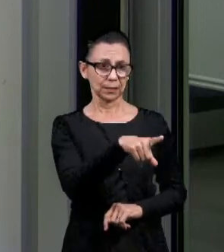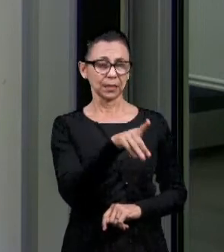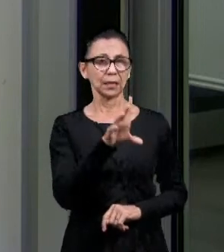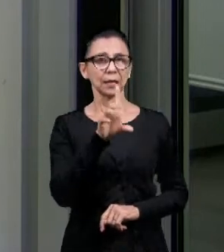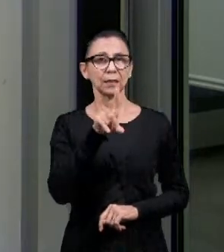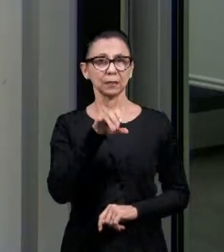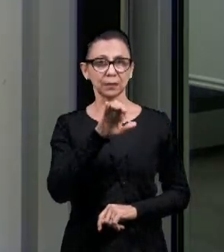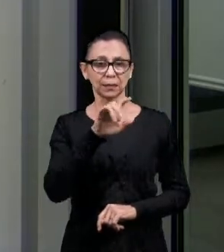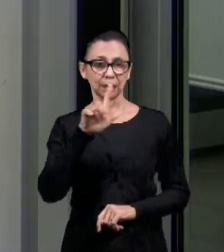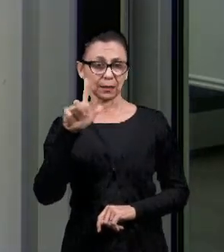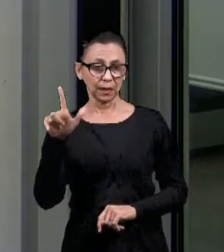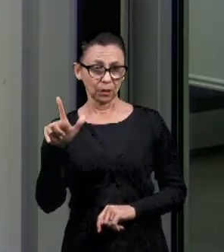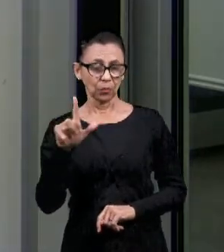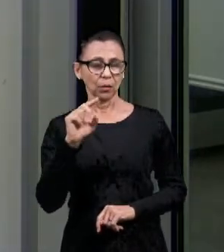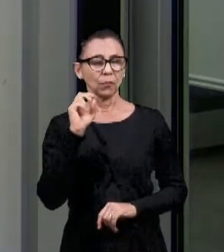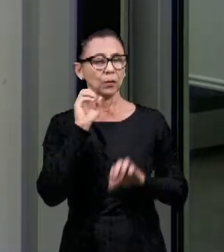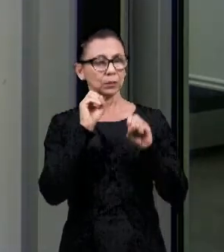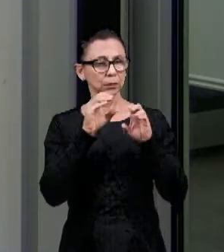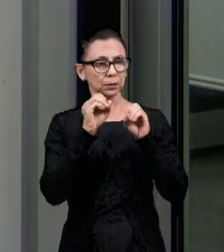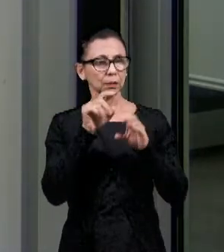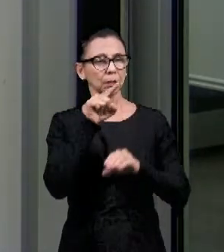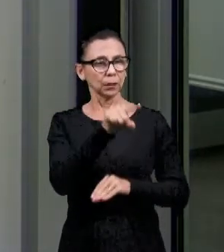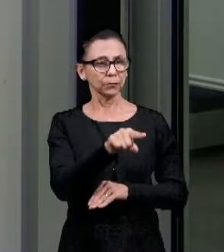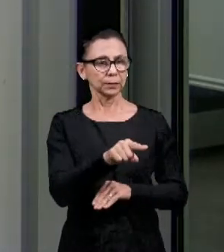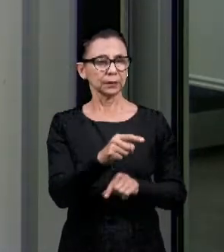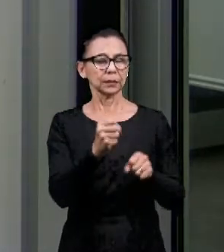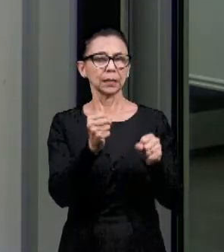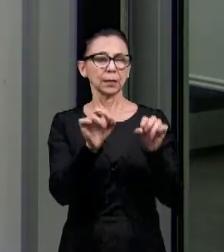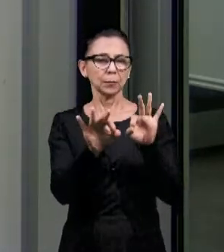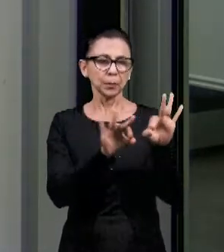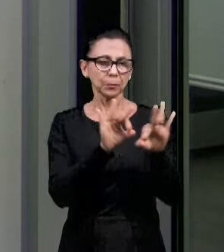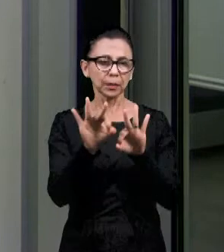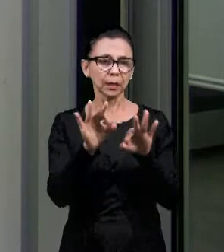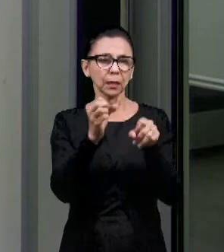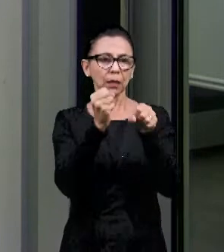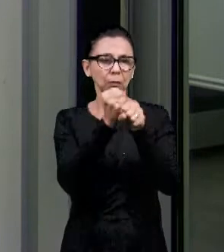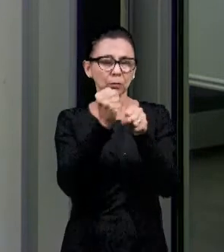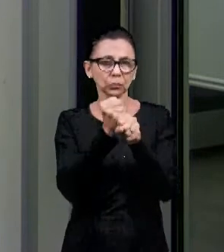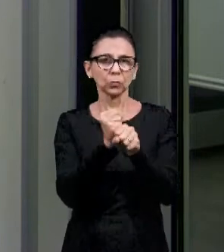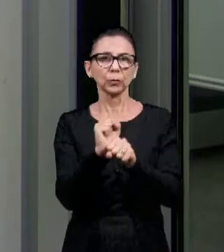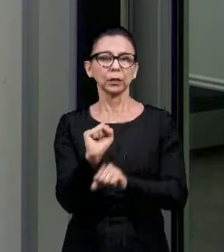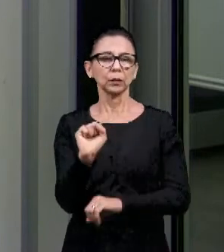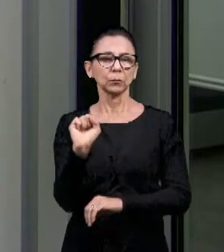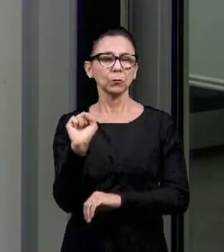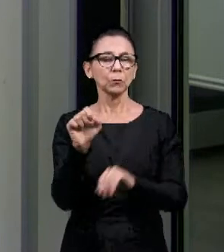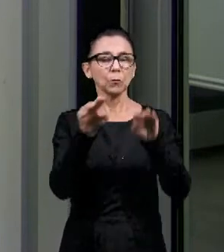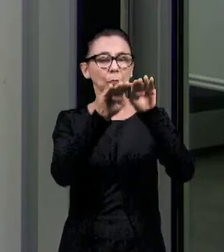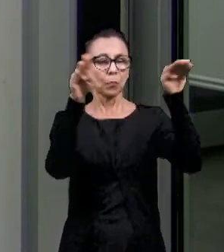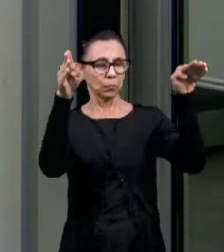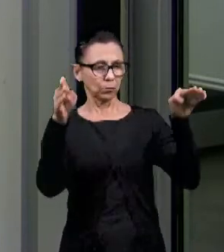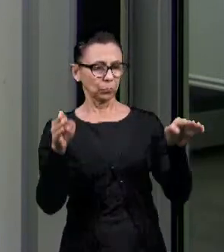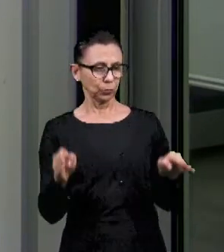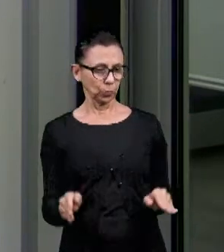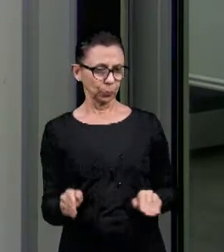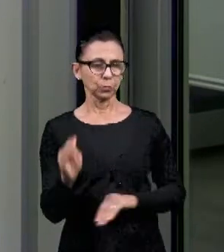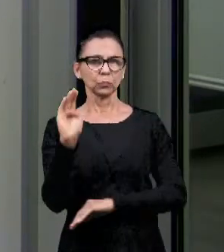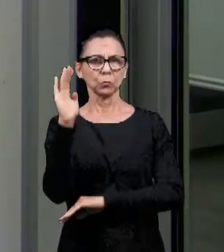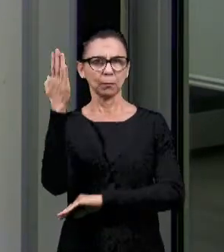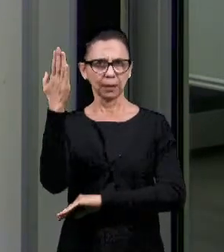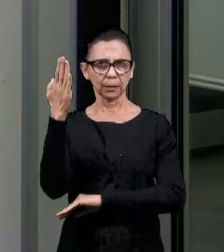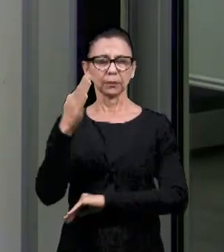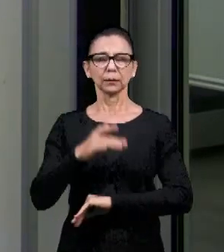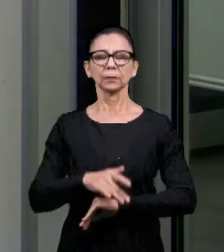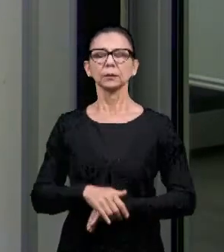E me levava para o local onde estavam sendo feitos os púlpitos e tudo. E eu despertei do